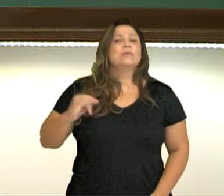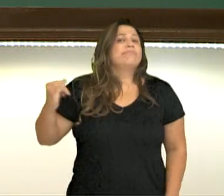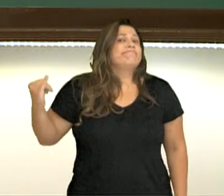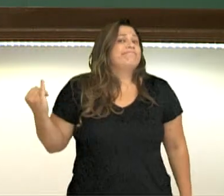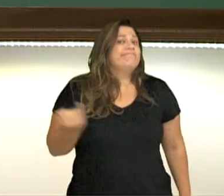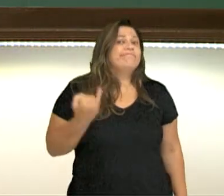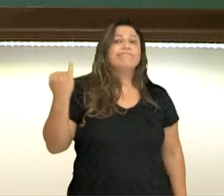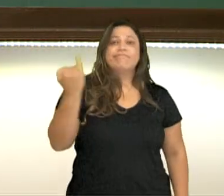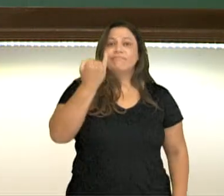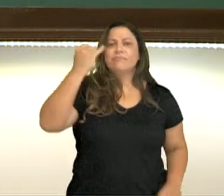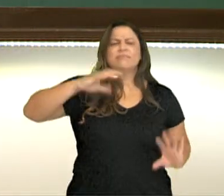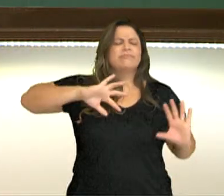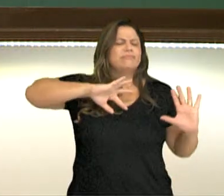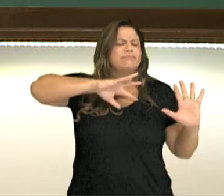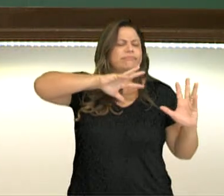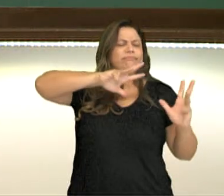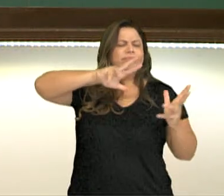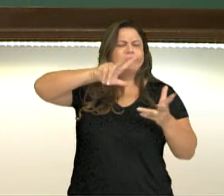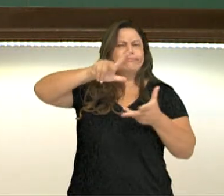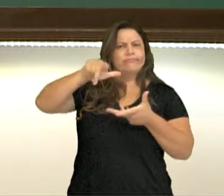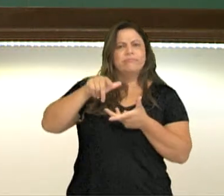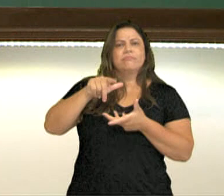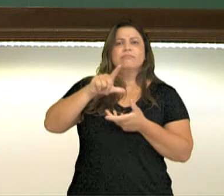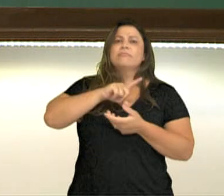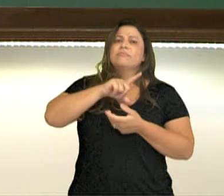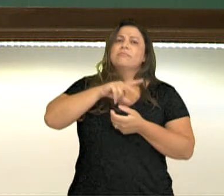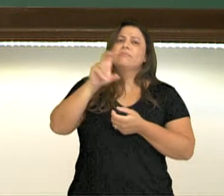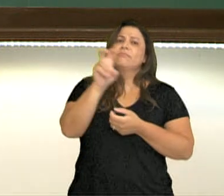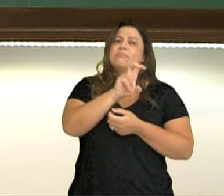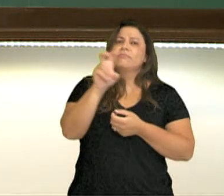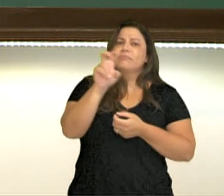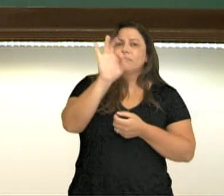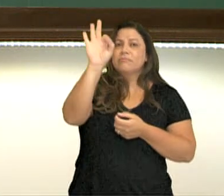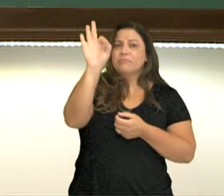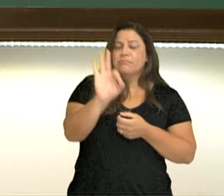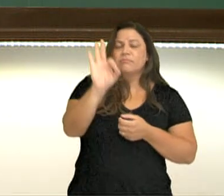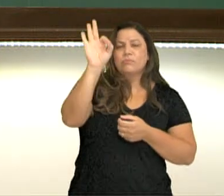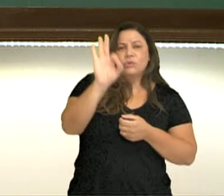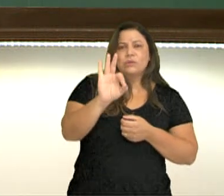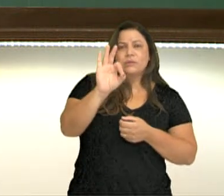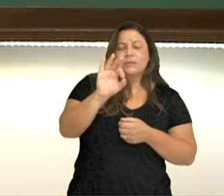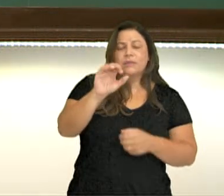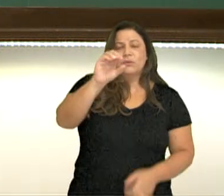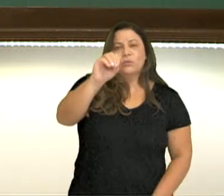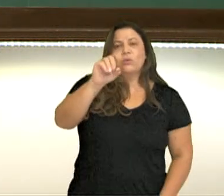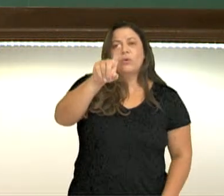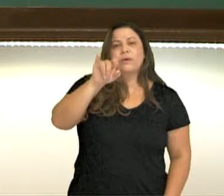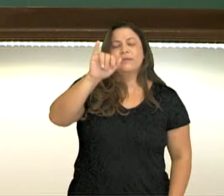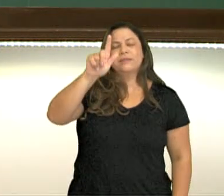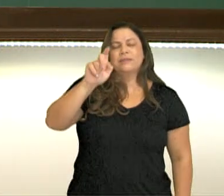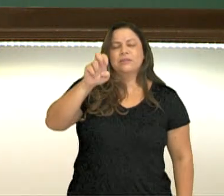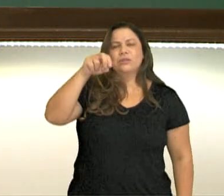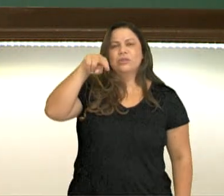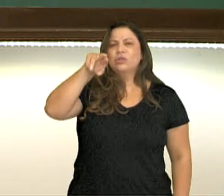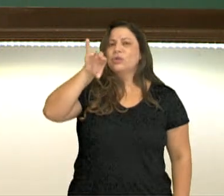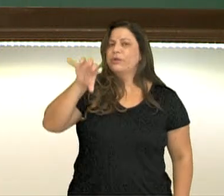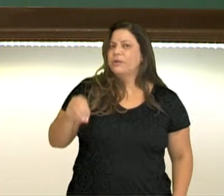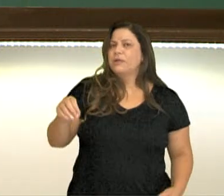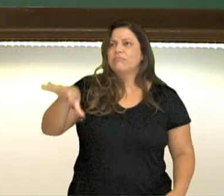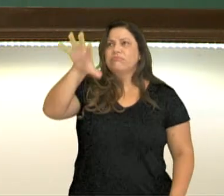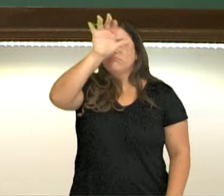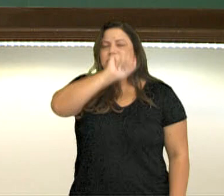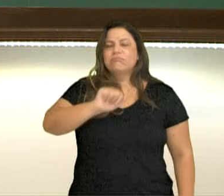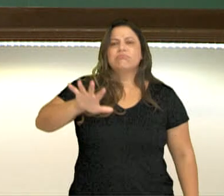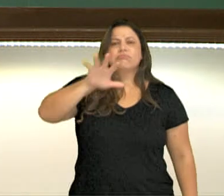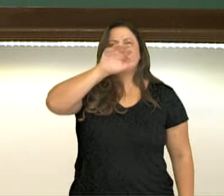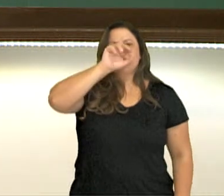elas geram em torno de 55% de oxigênio na atmosfera, certo? Então elas têm uma importância muito na